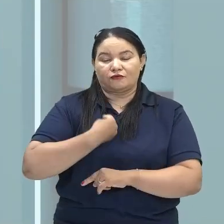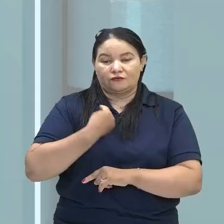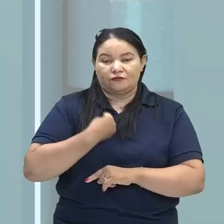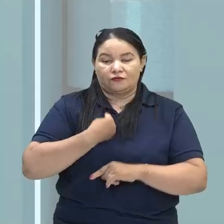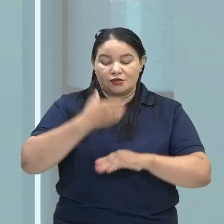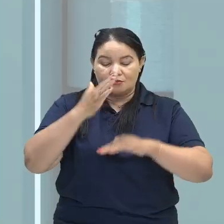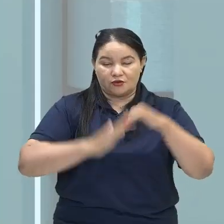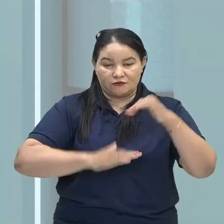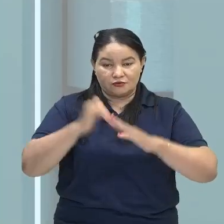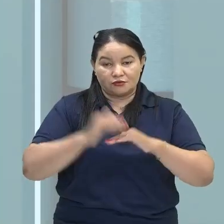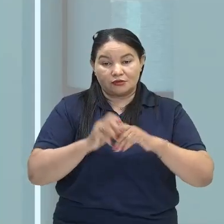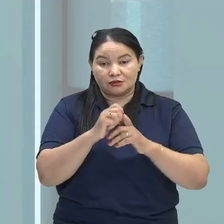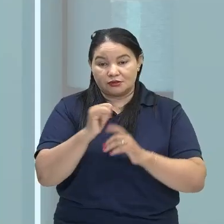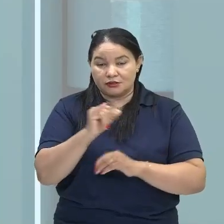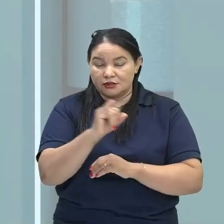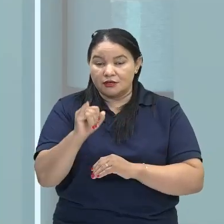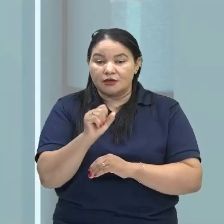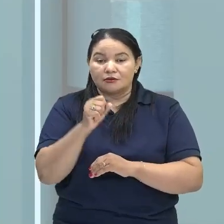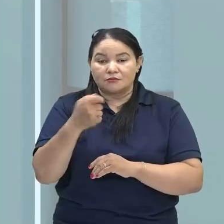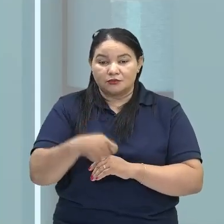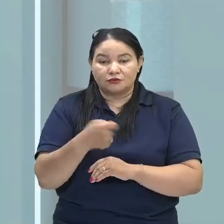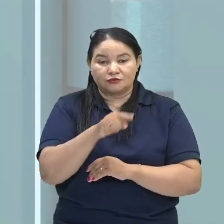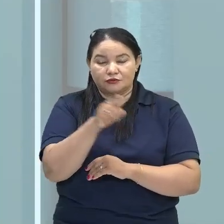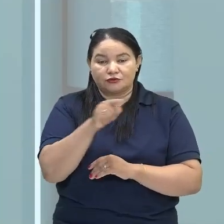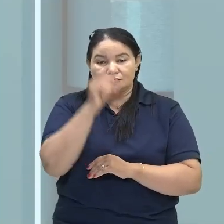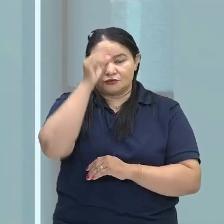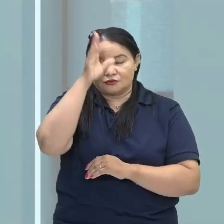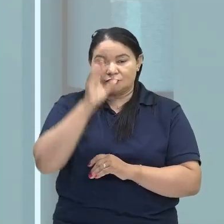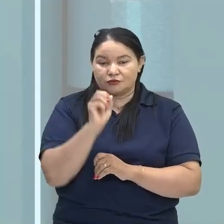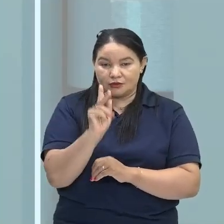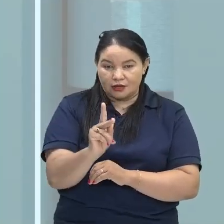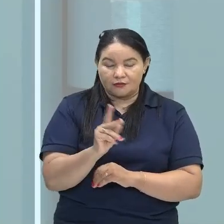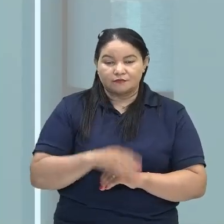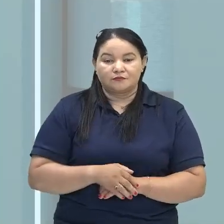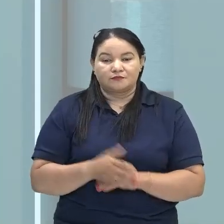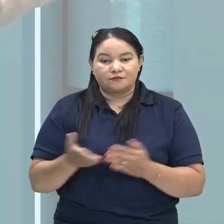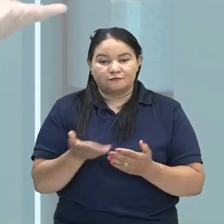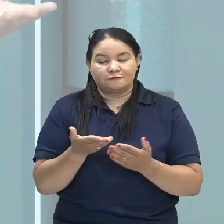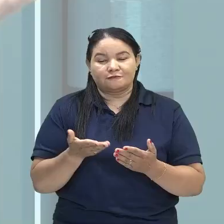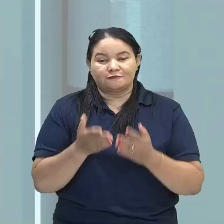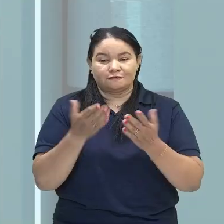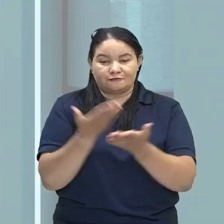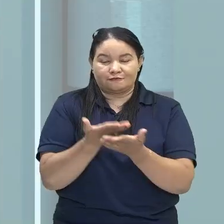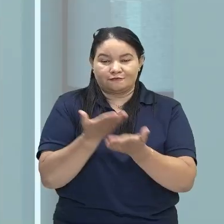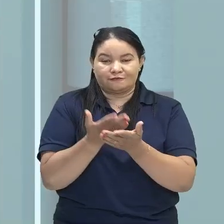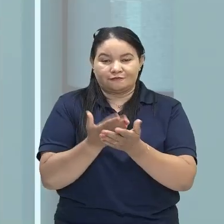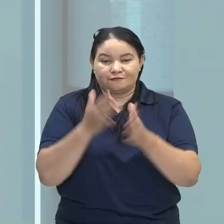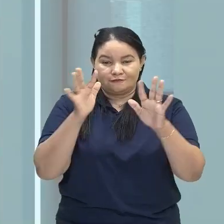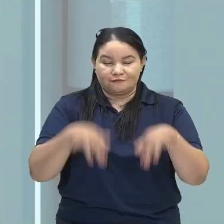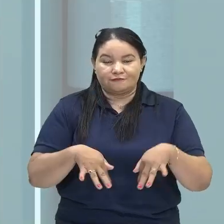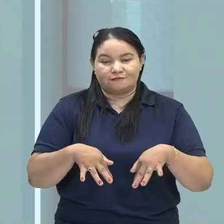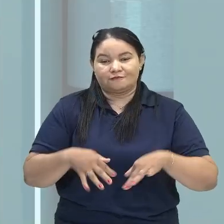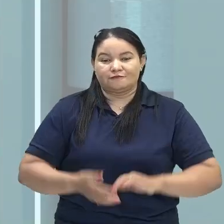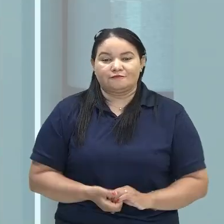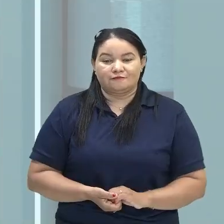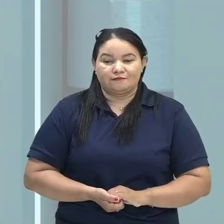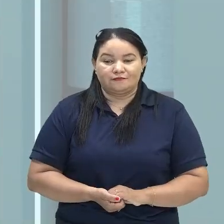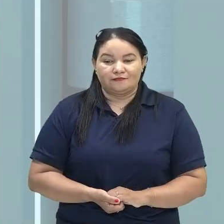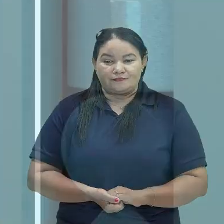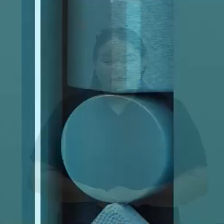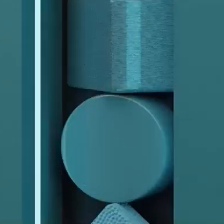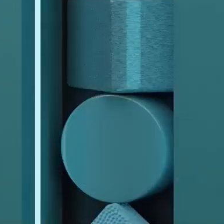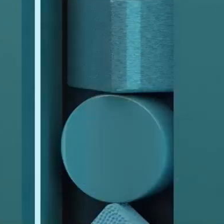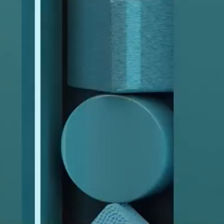quando for exigido de você esse conhecimento. Ok, gente? Então, vamos finalizar a nossa aula aqui.